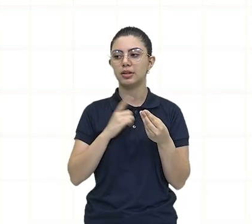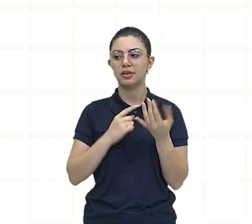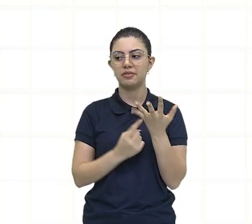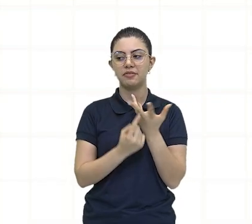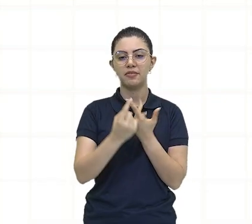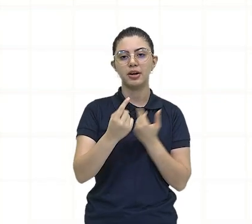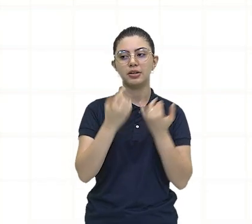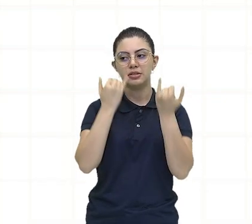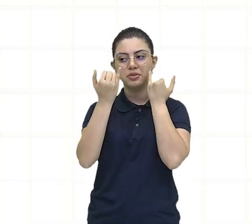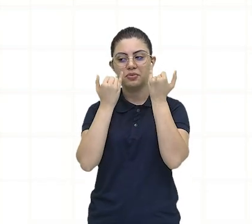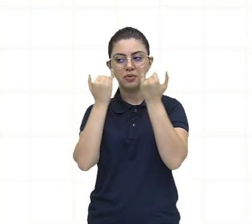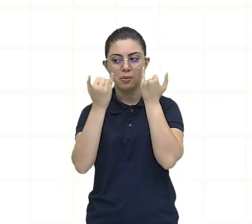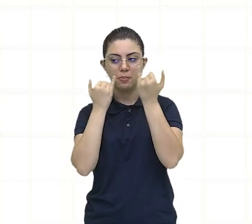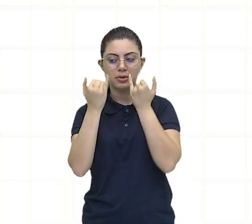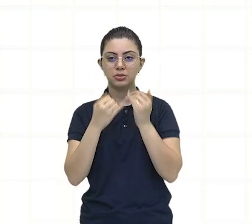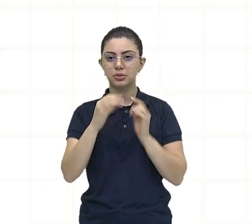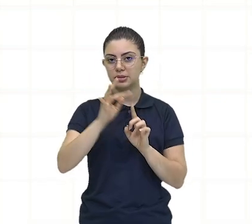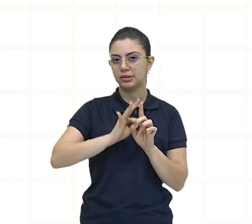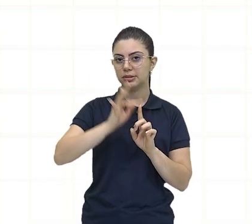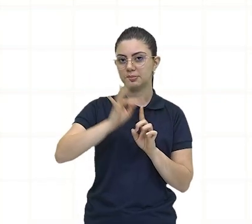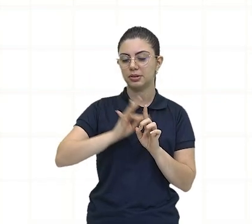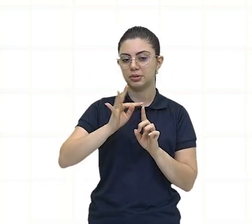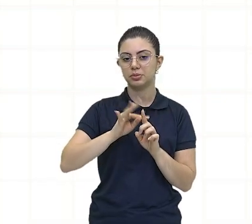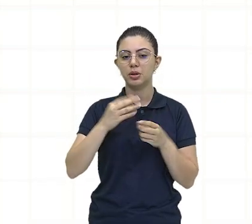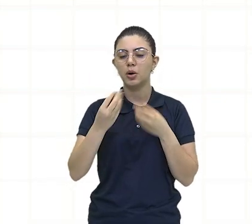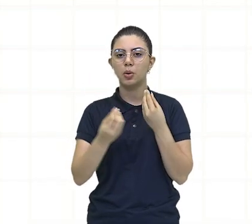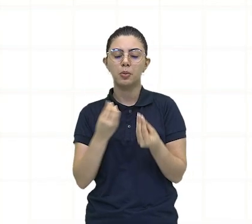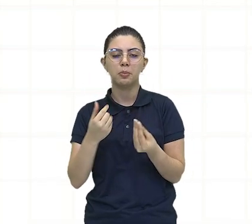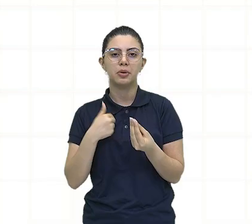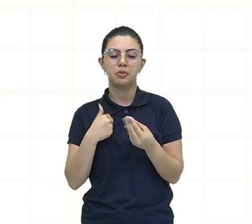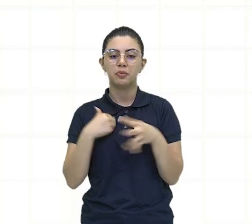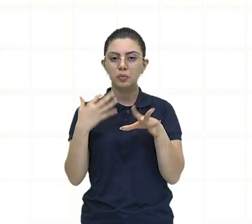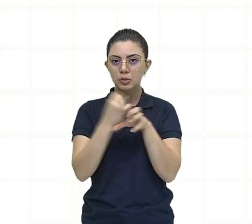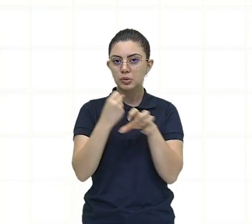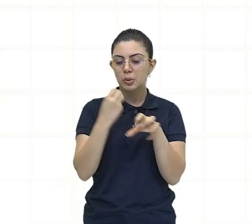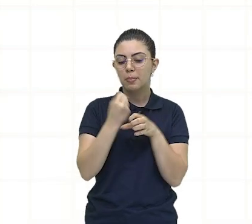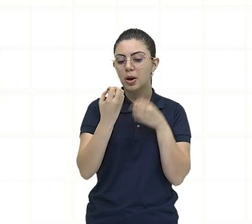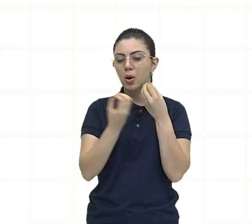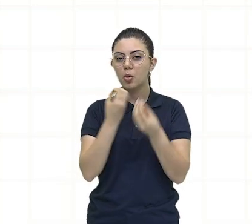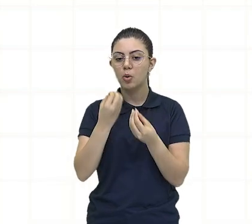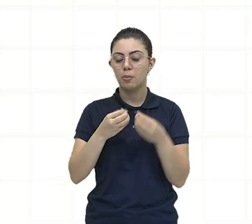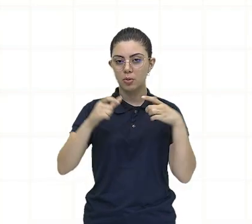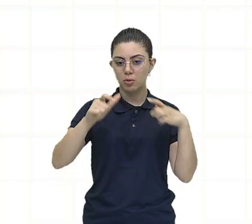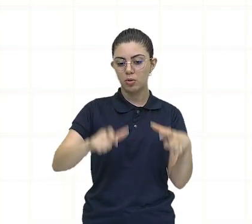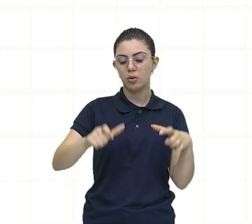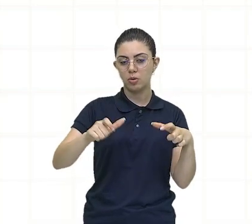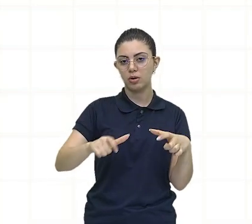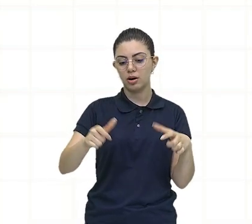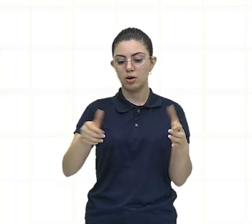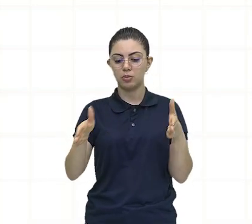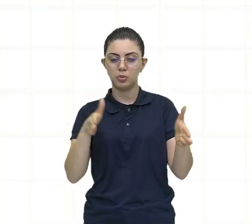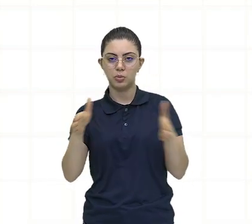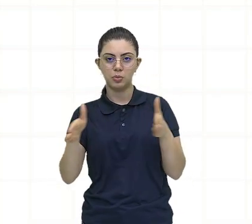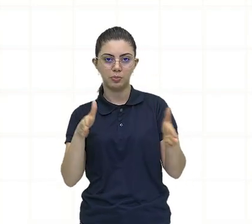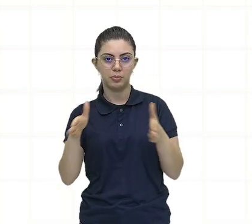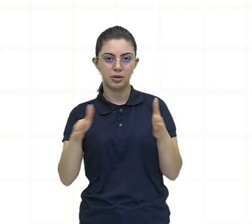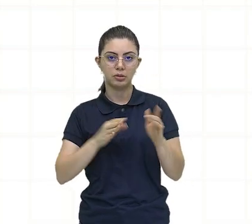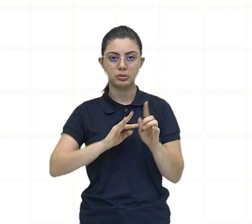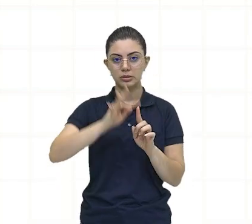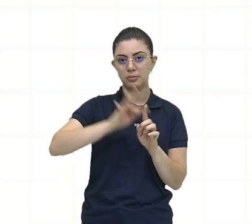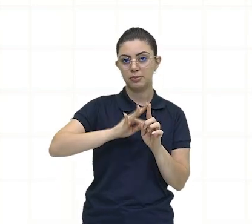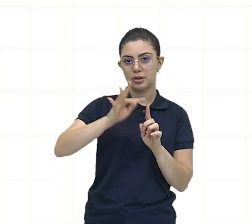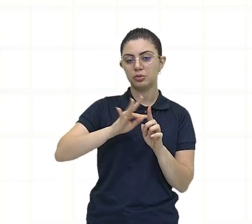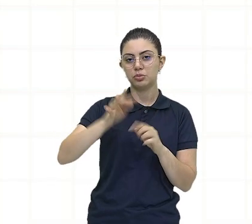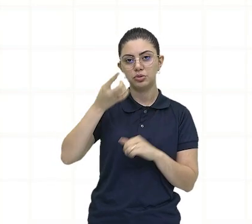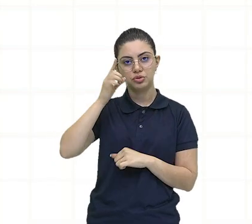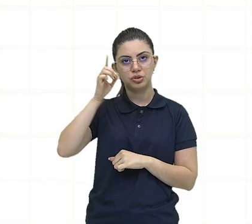tá ok? O que acontece? Eu vou somar como é que está a temperatura em um determinado período, ou seja, durante